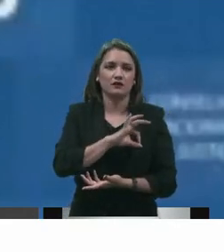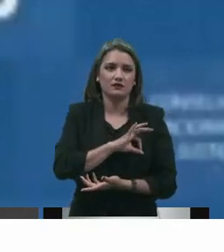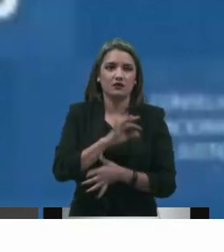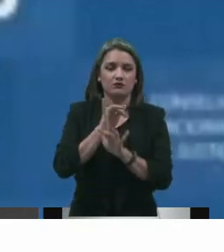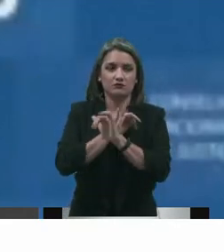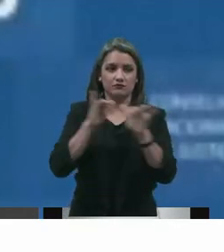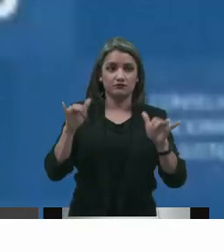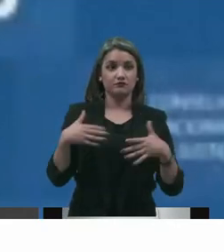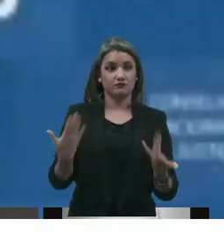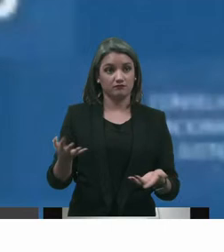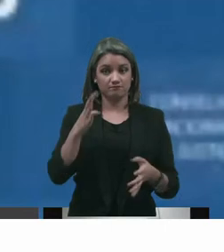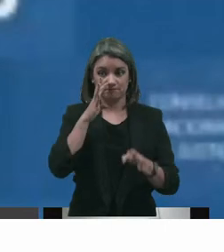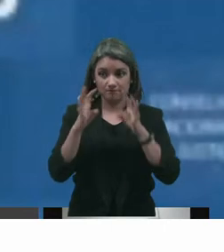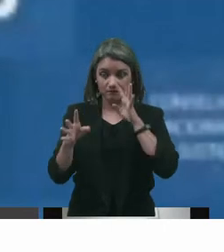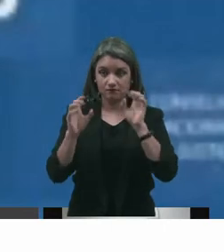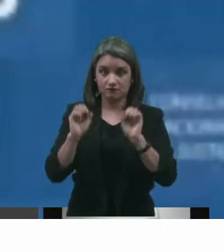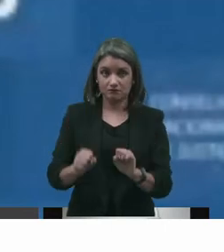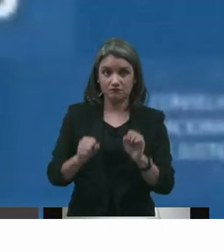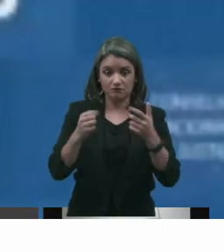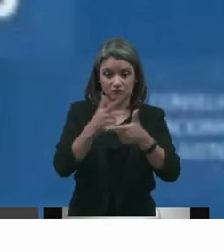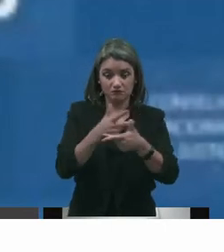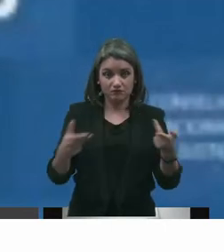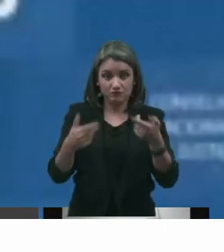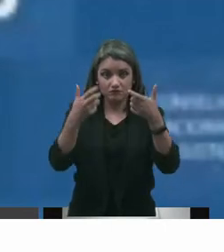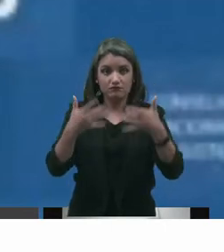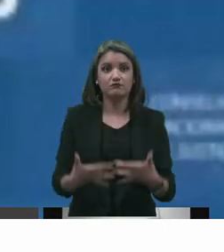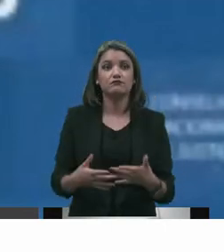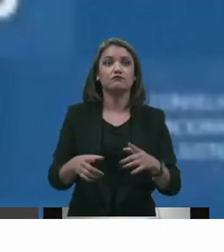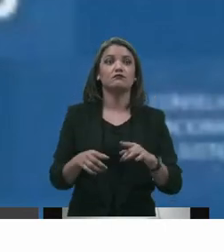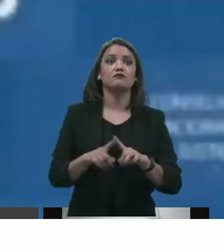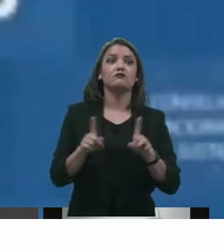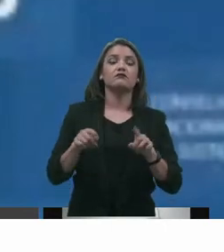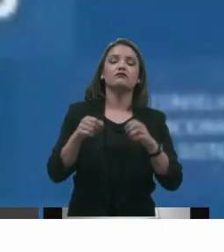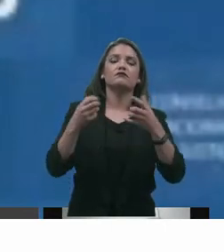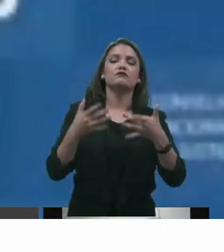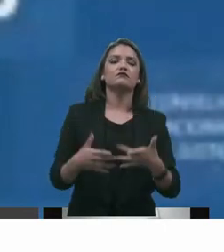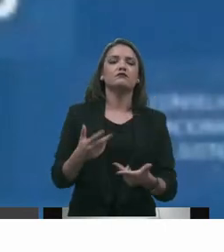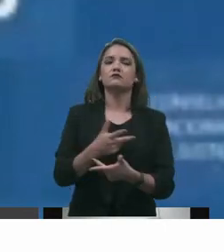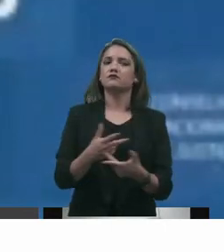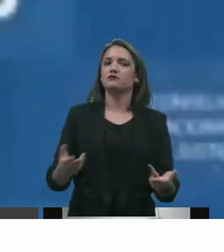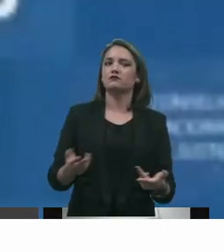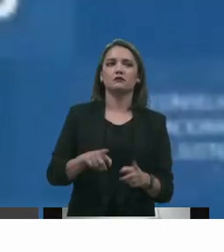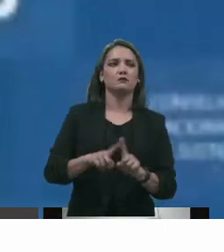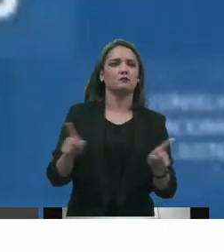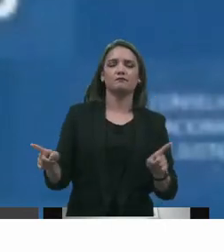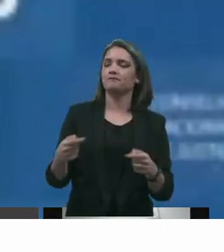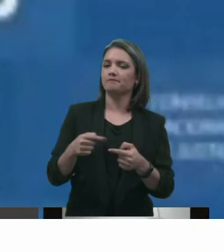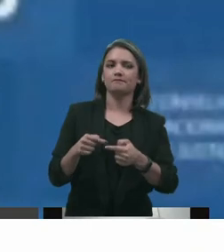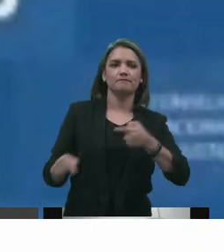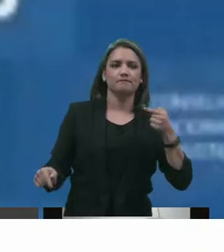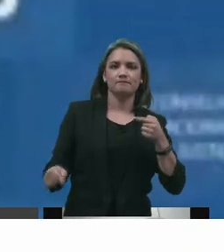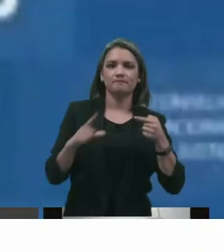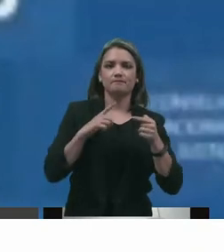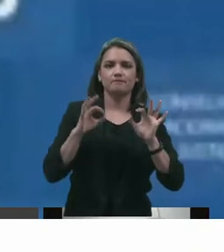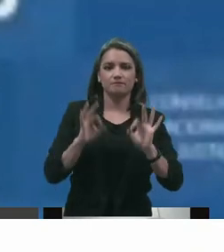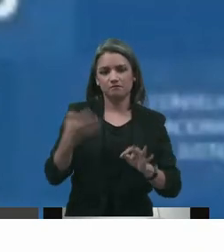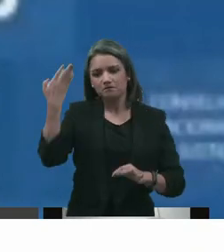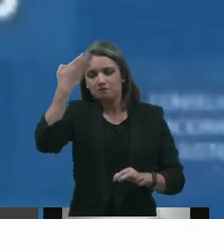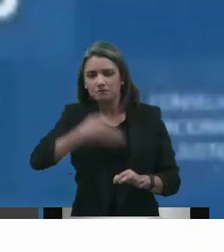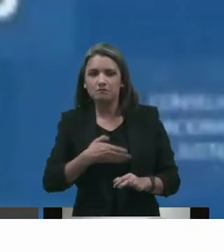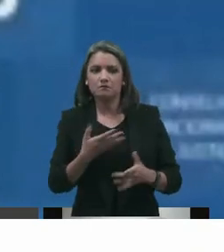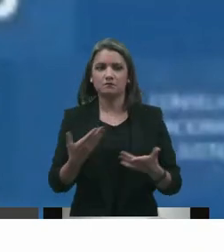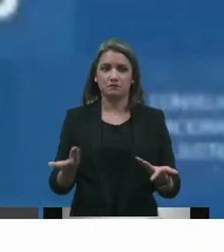Tanto faz a denúncia narrar fato em tese atípico, como descrever fato que não guarde ressonância para com a prova